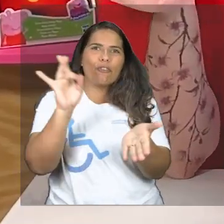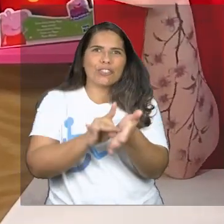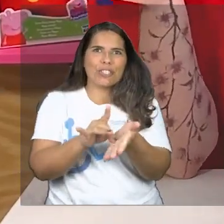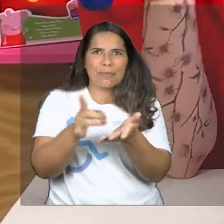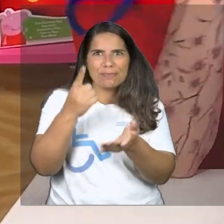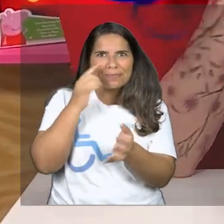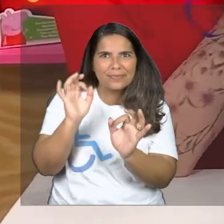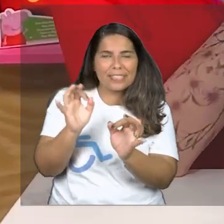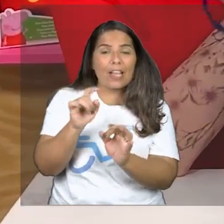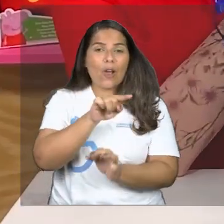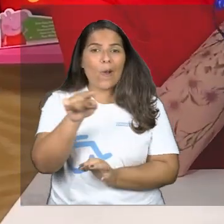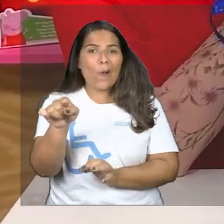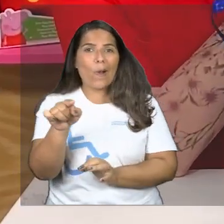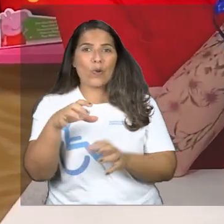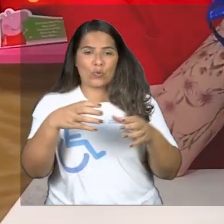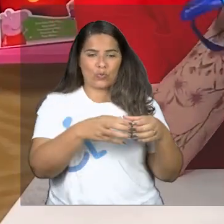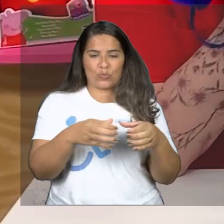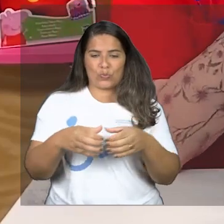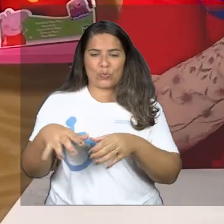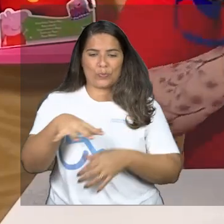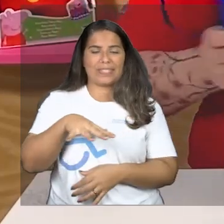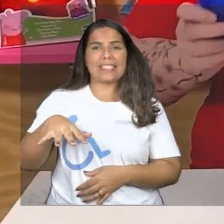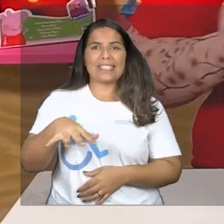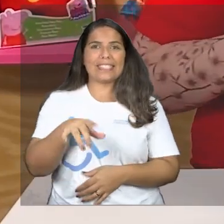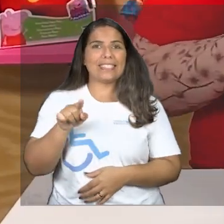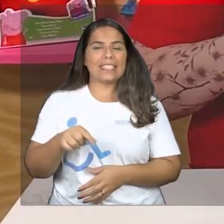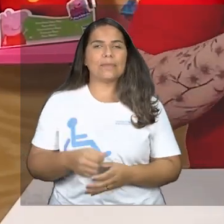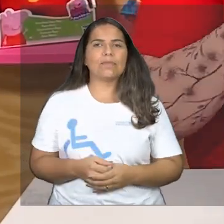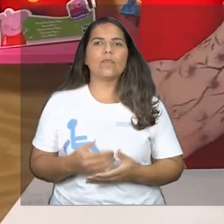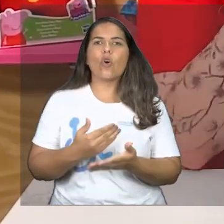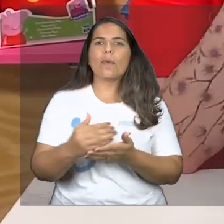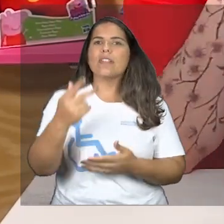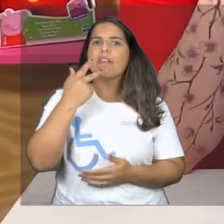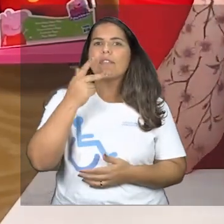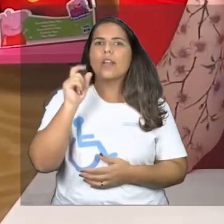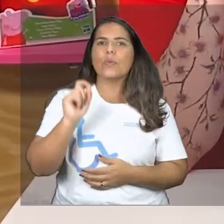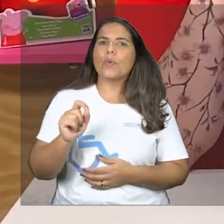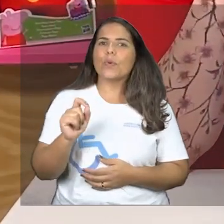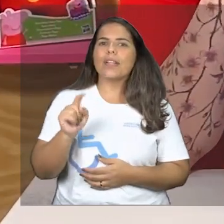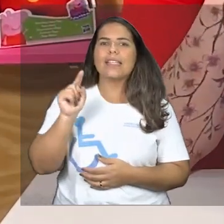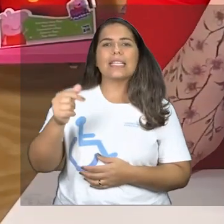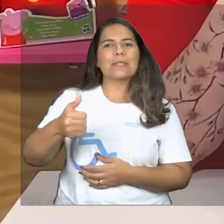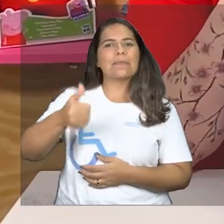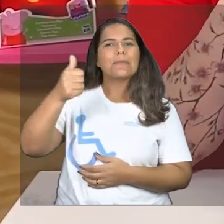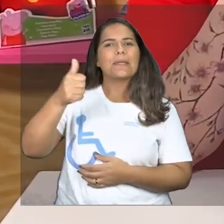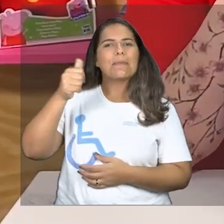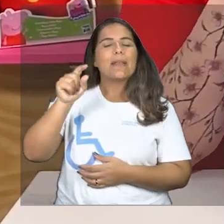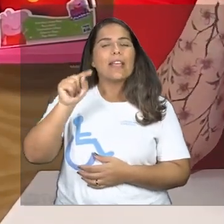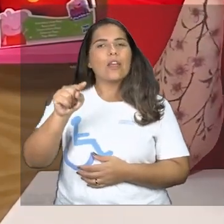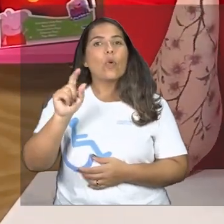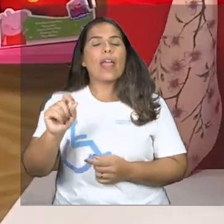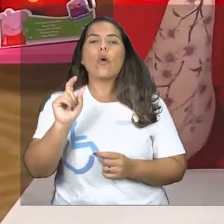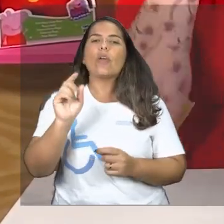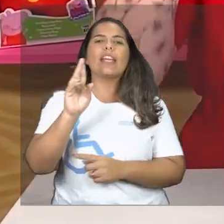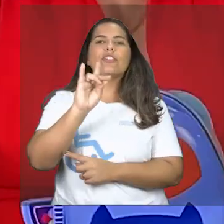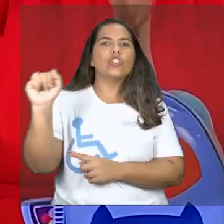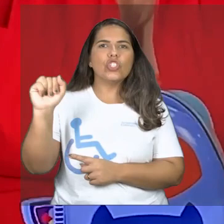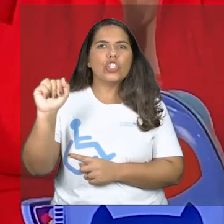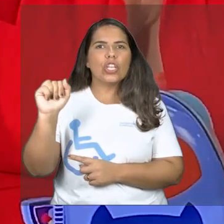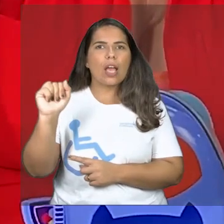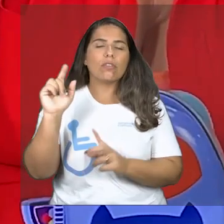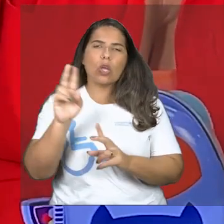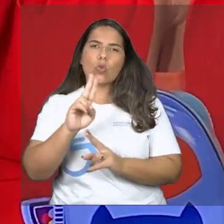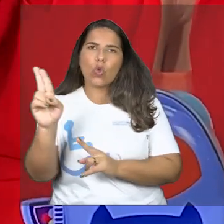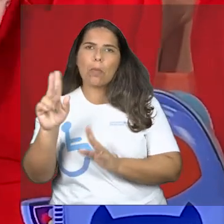eles oficialmente, não é mesmo? Mas, ó, eles aqui, a trupe toda aqui. Mas, olha, eu vou começar falando do Connor, que tem esse nome durante o dia. Mas quando